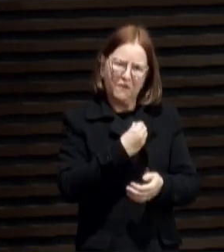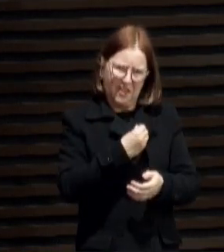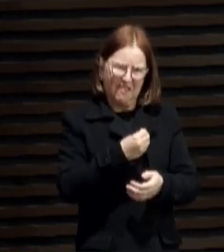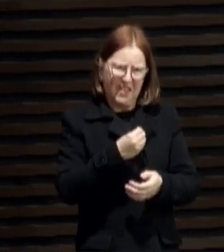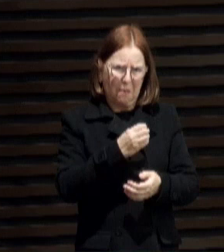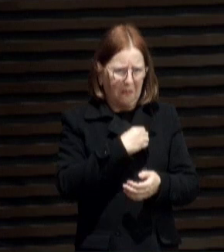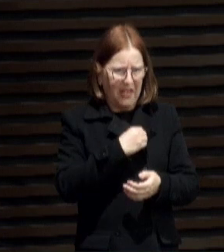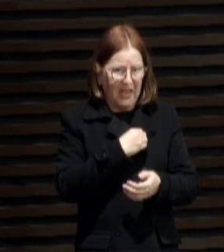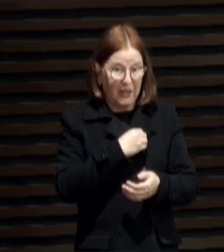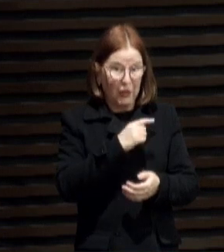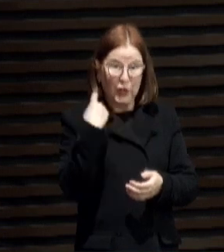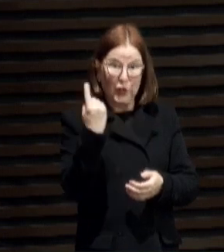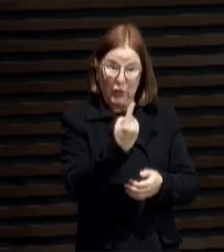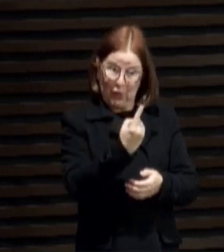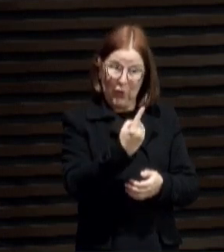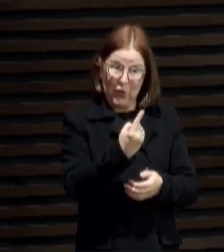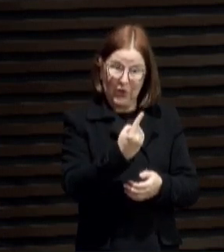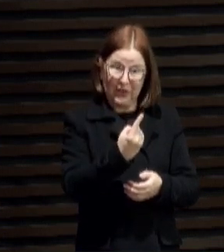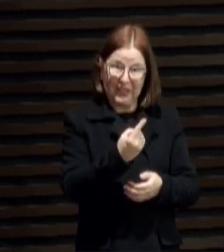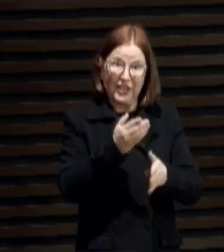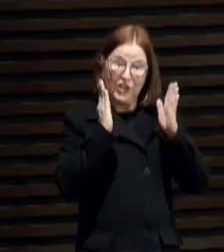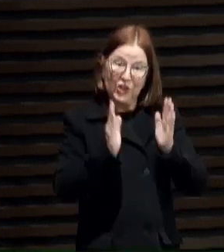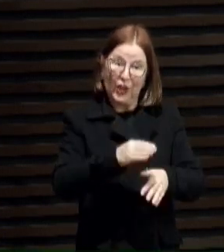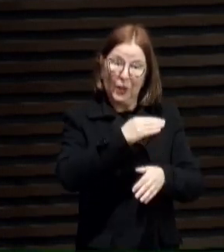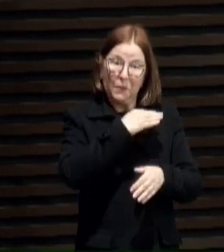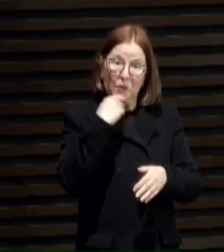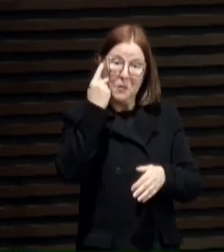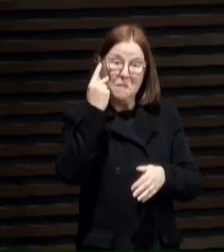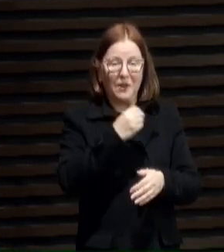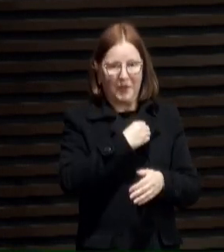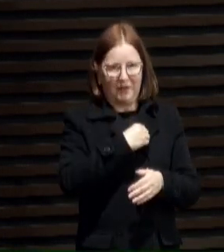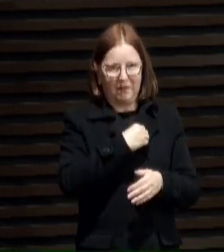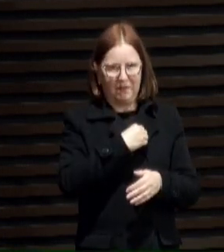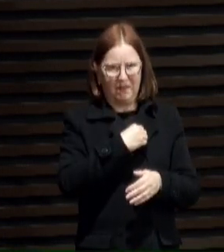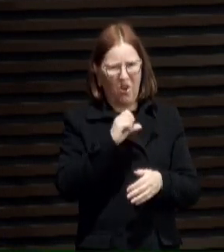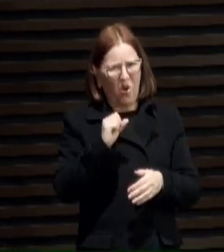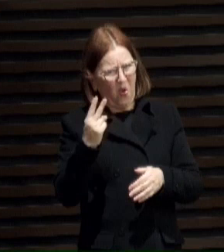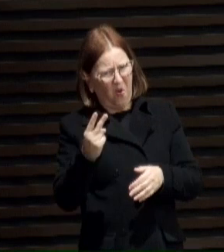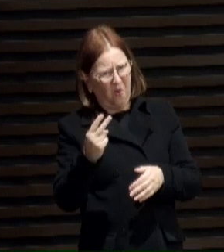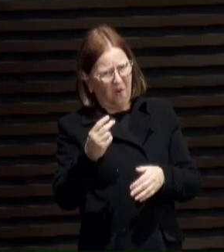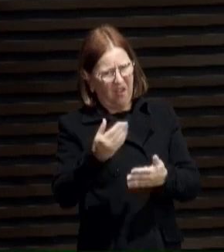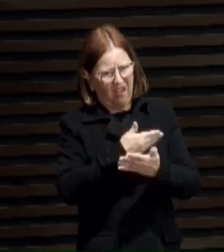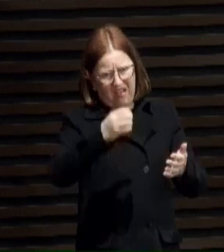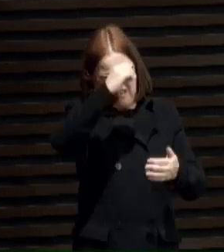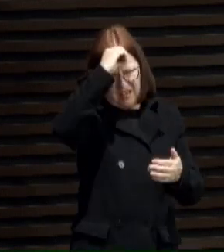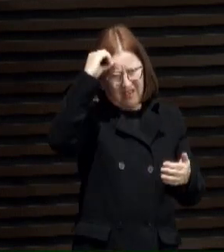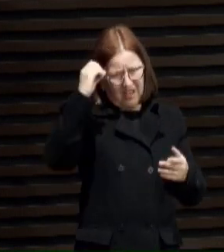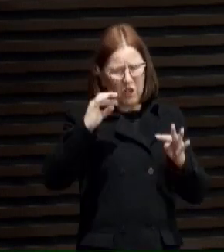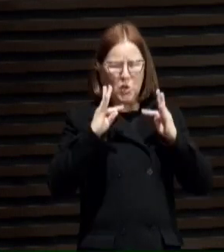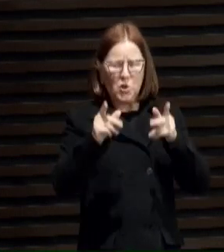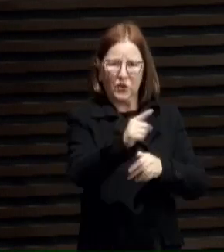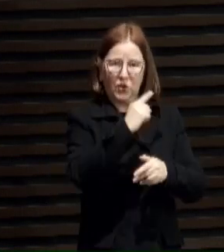no pecado, nós, os que para ele morremos? Ou porventura ignorais que todos nós